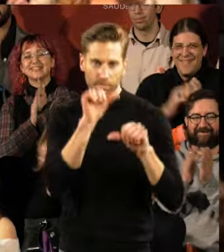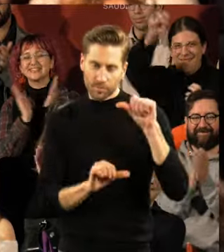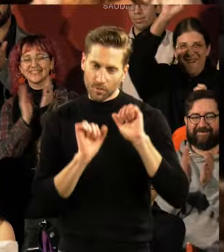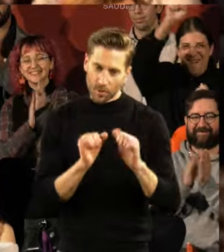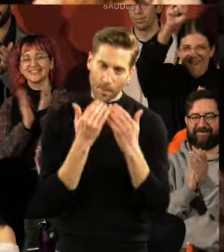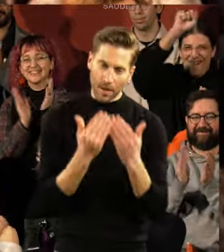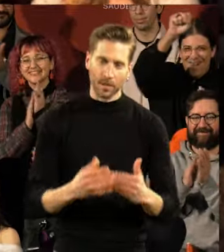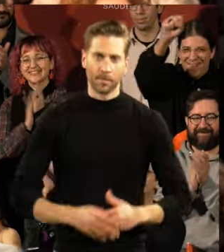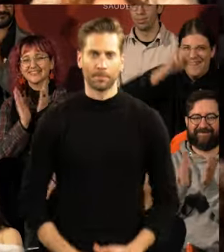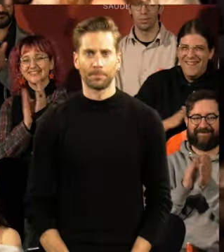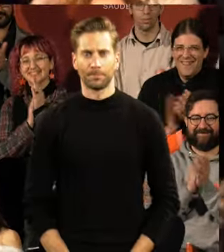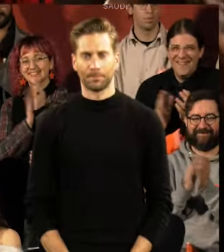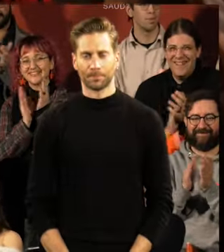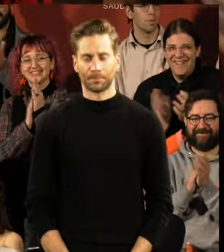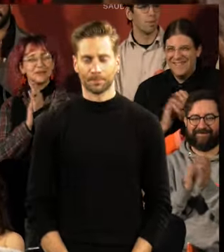vossas vozes.